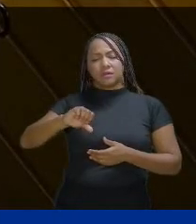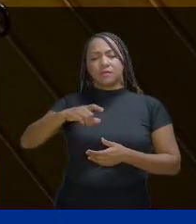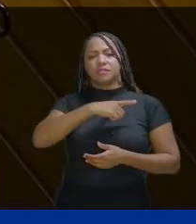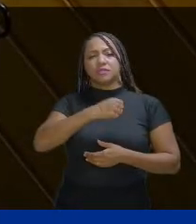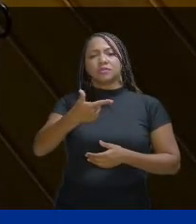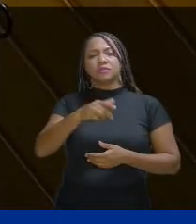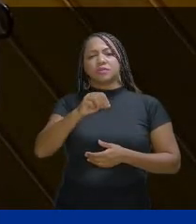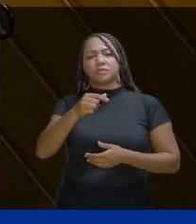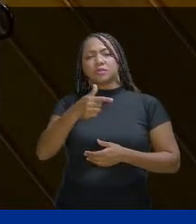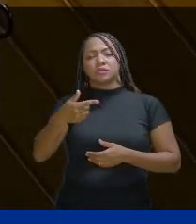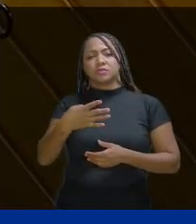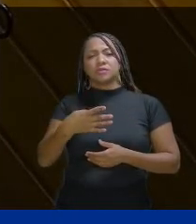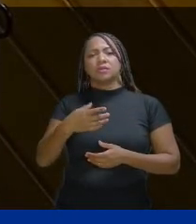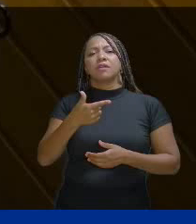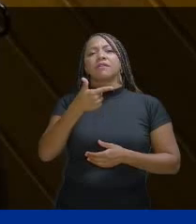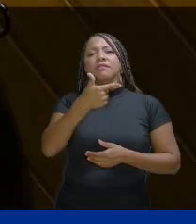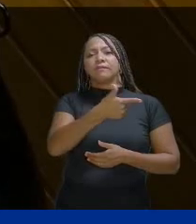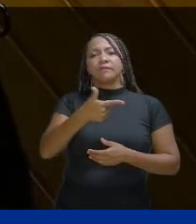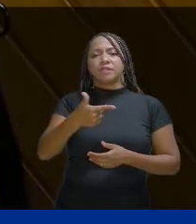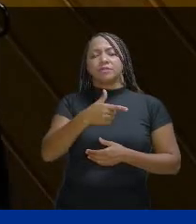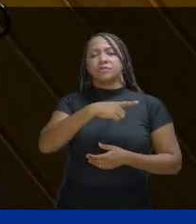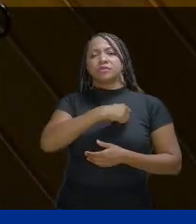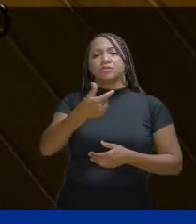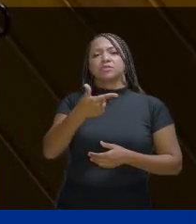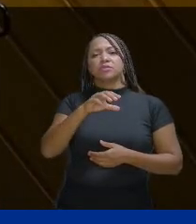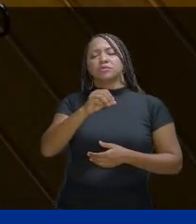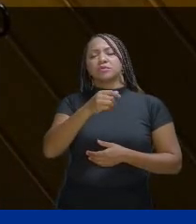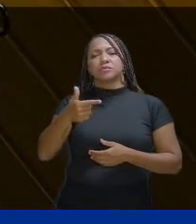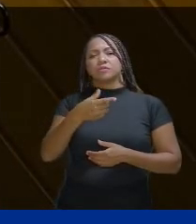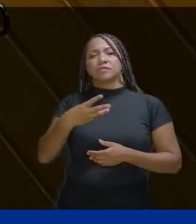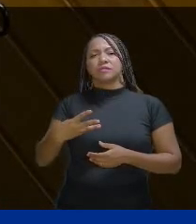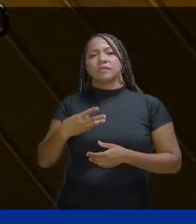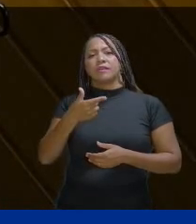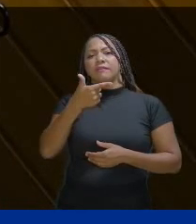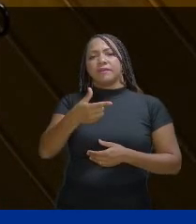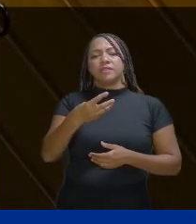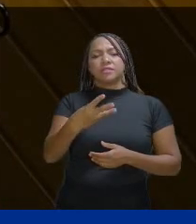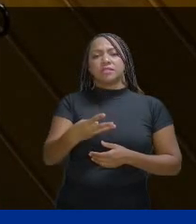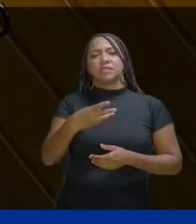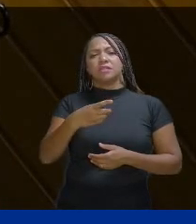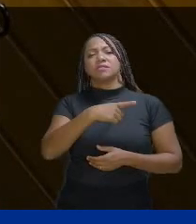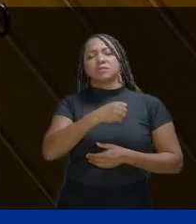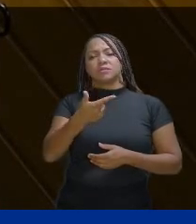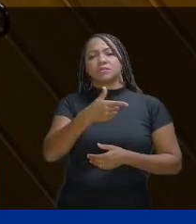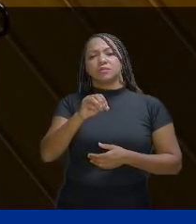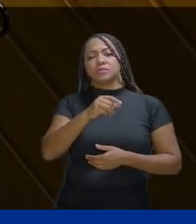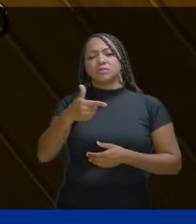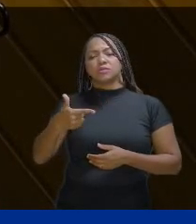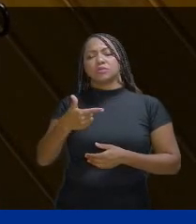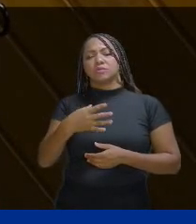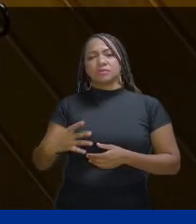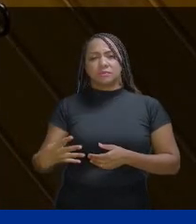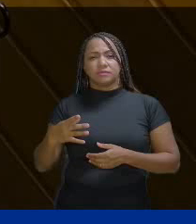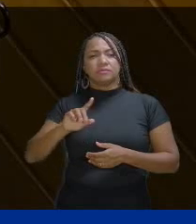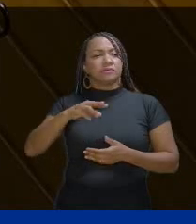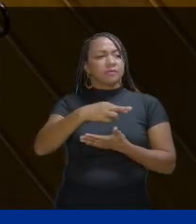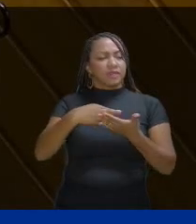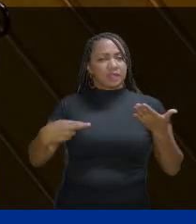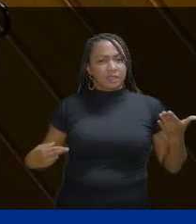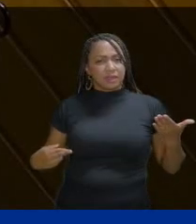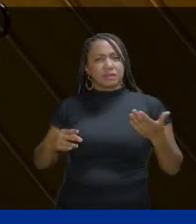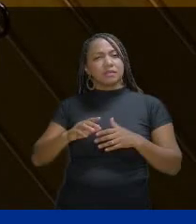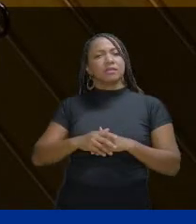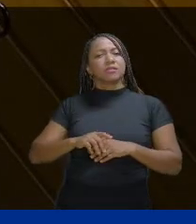2024, 22/8 de 2024 e 23/8 de 2024. Porém, enviou os relatórios financeiros da primeira